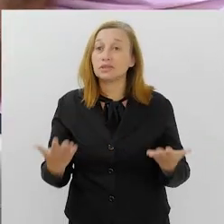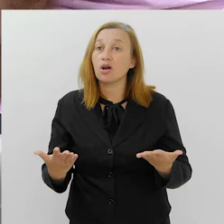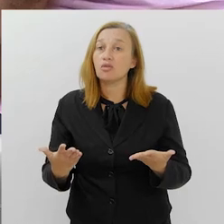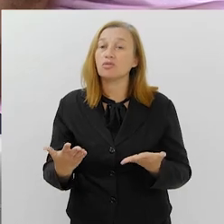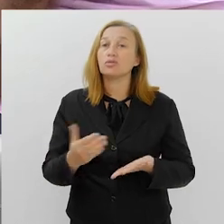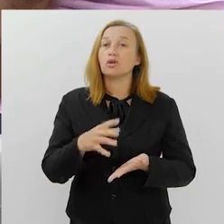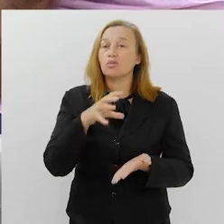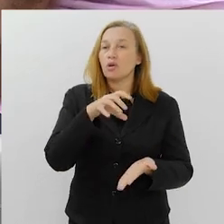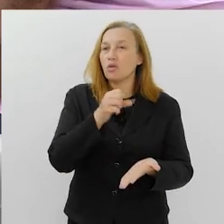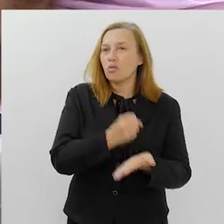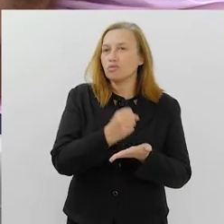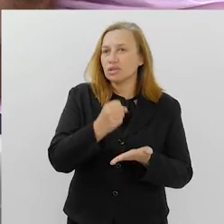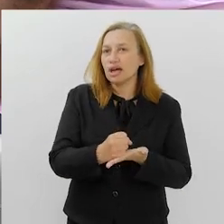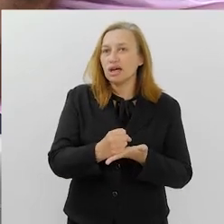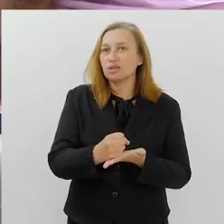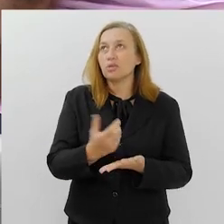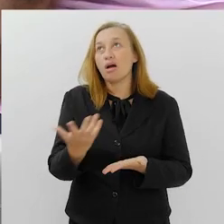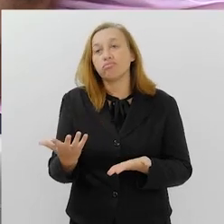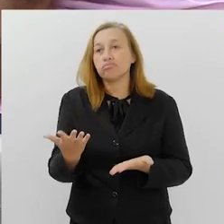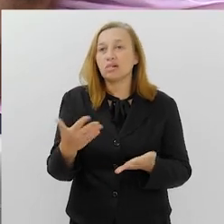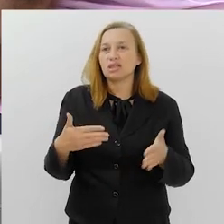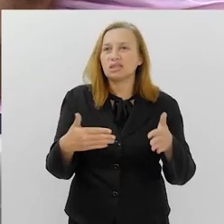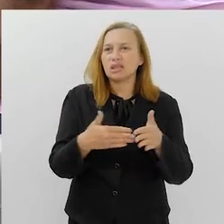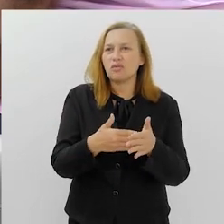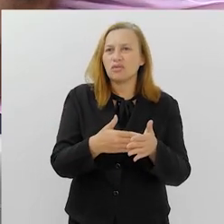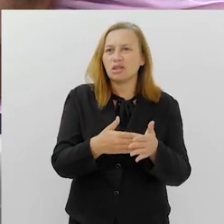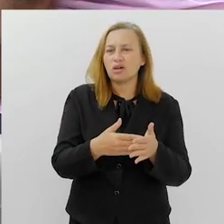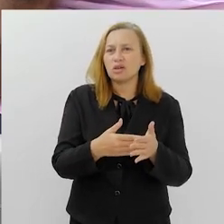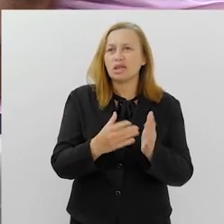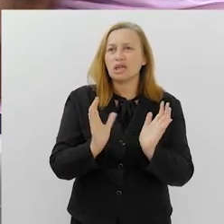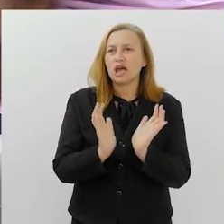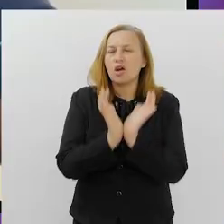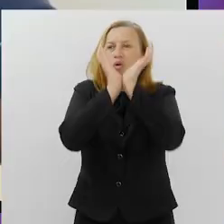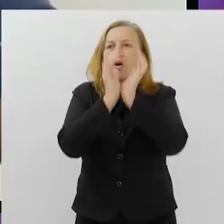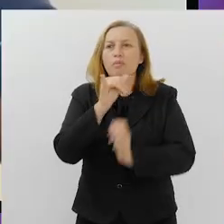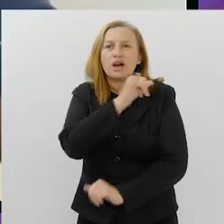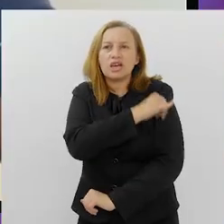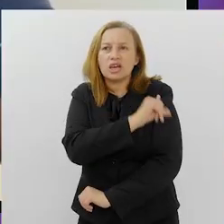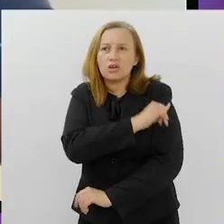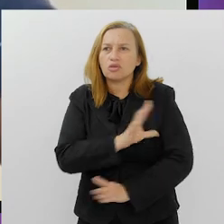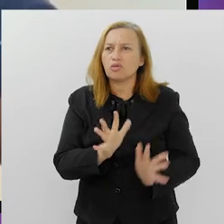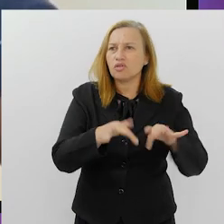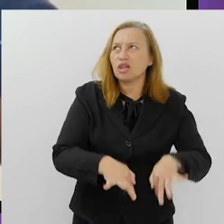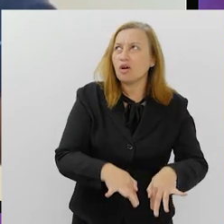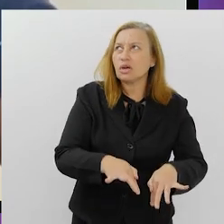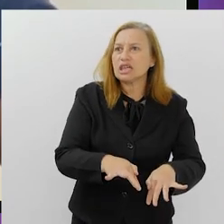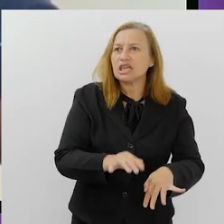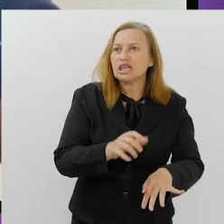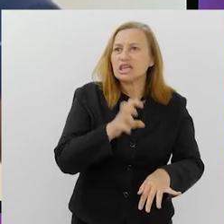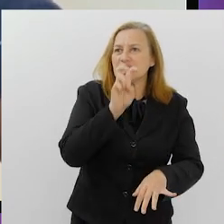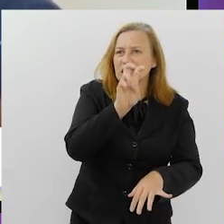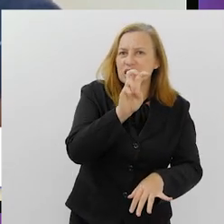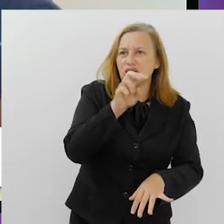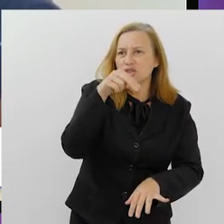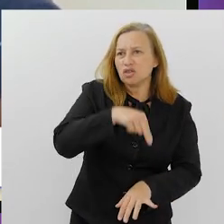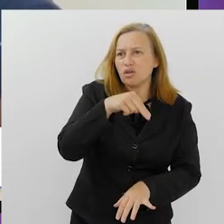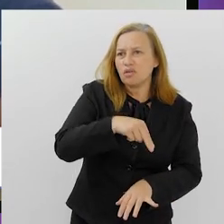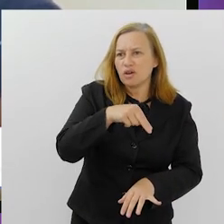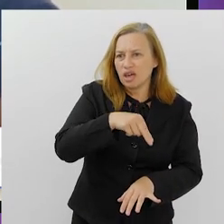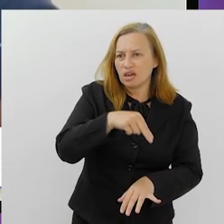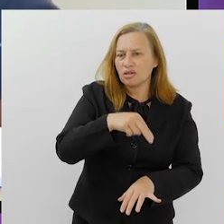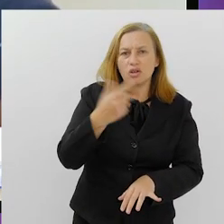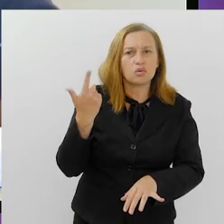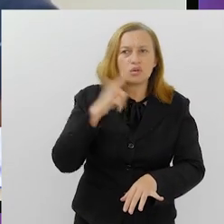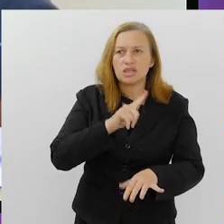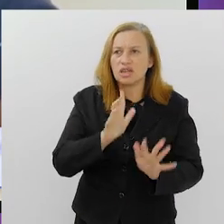Então, meu contrato com o Maricá é até o final da Copa Rio, né? A final da Copa Rio é 5 de novembro, caso